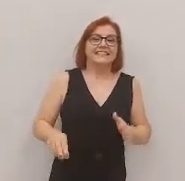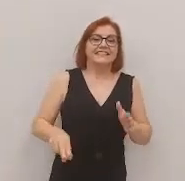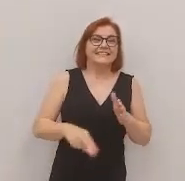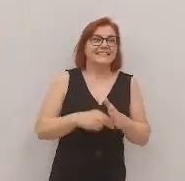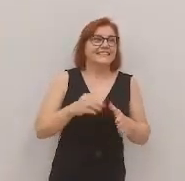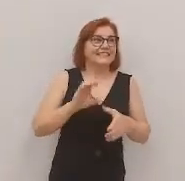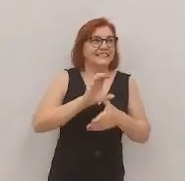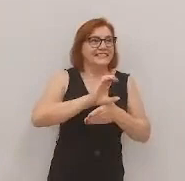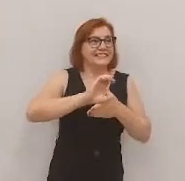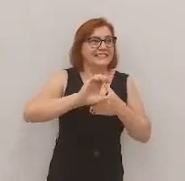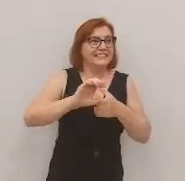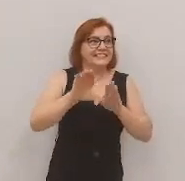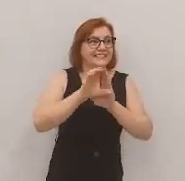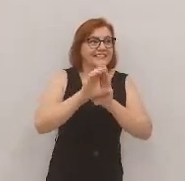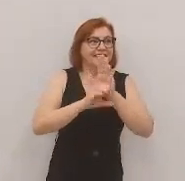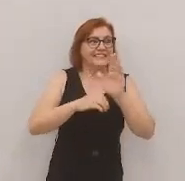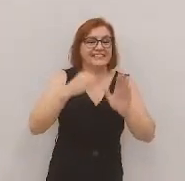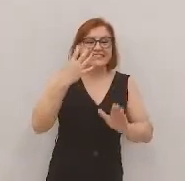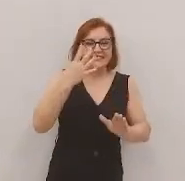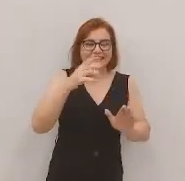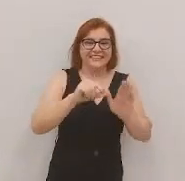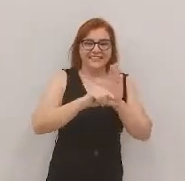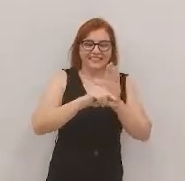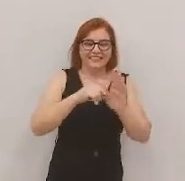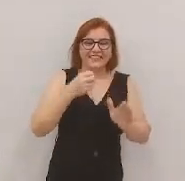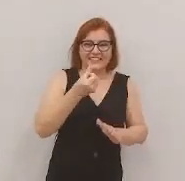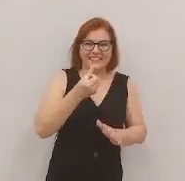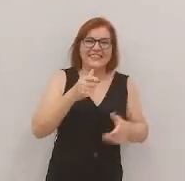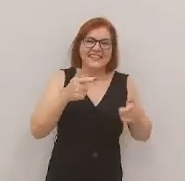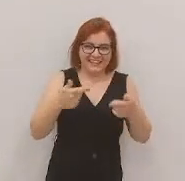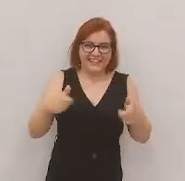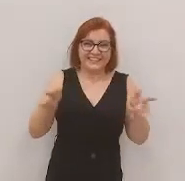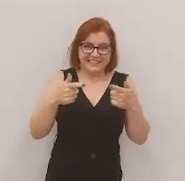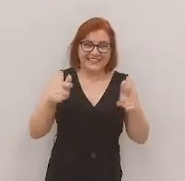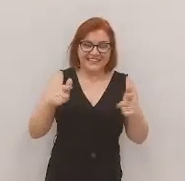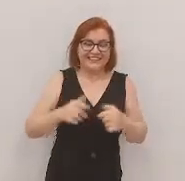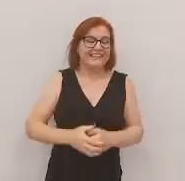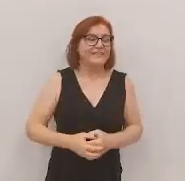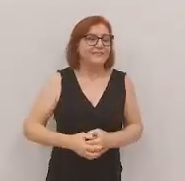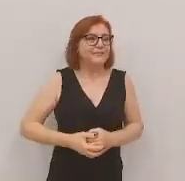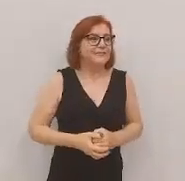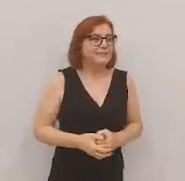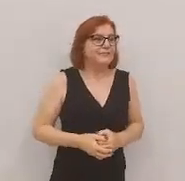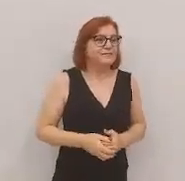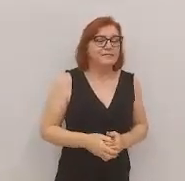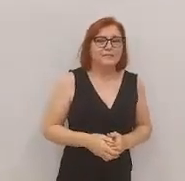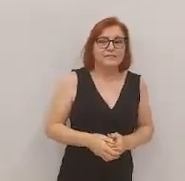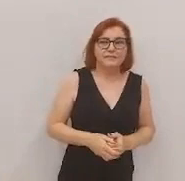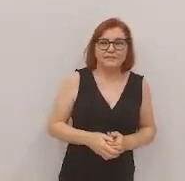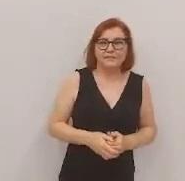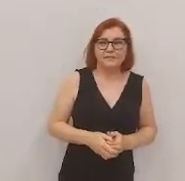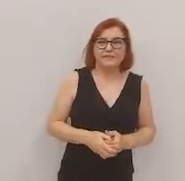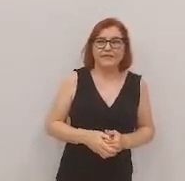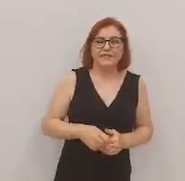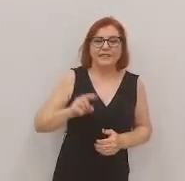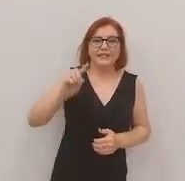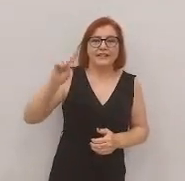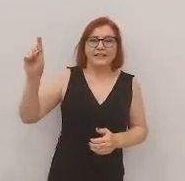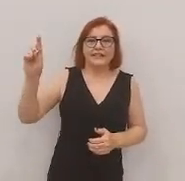Ele pode escurecer, ele pode cegar, mas Deus resplandece